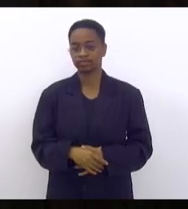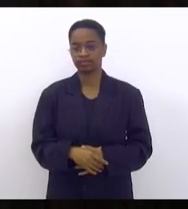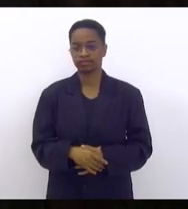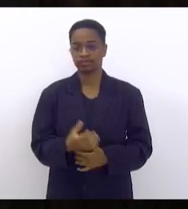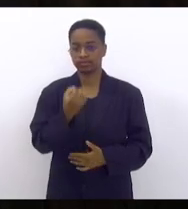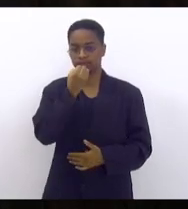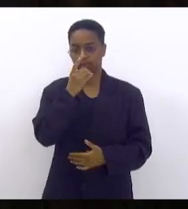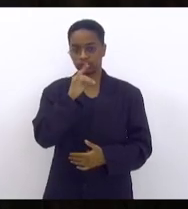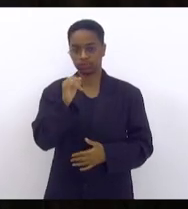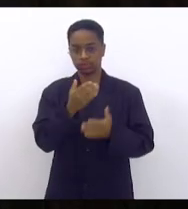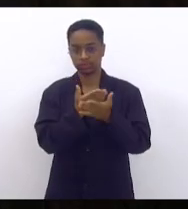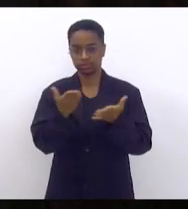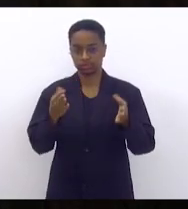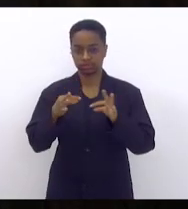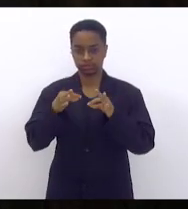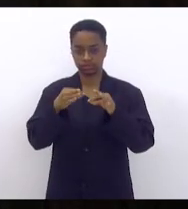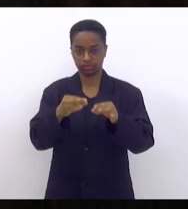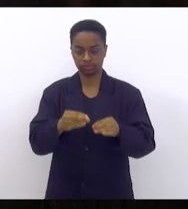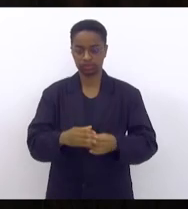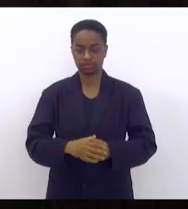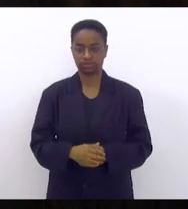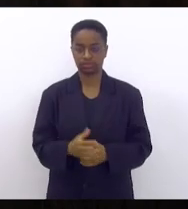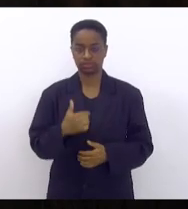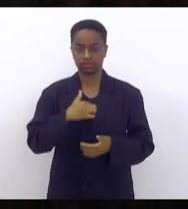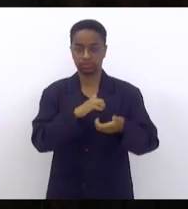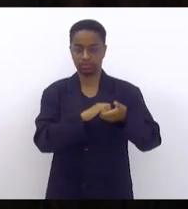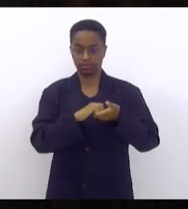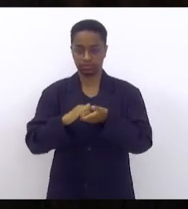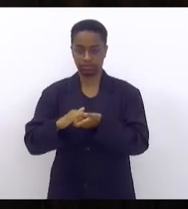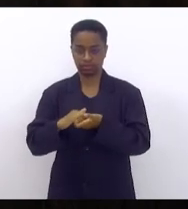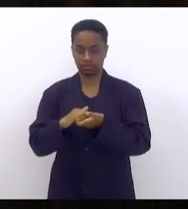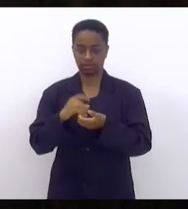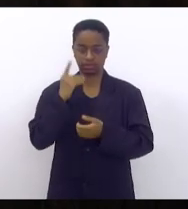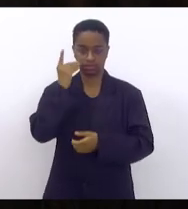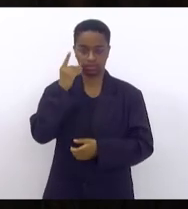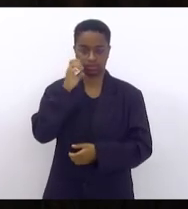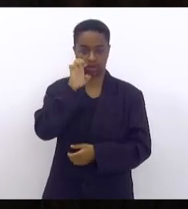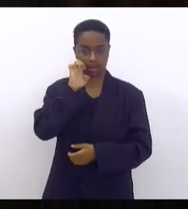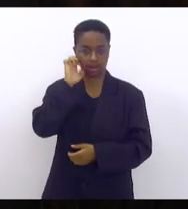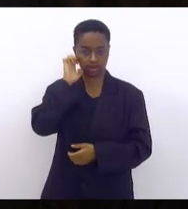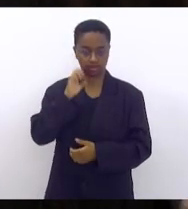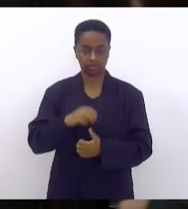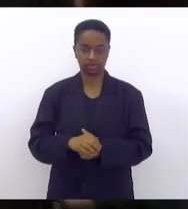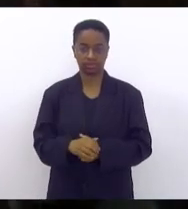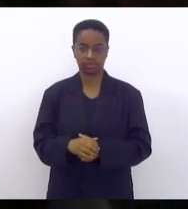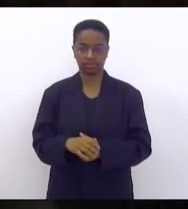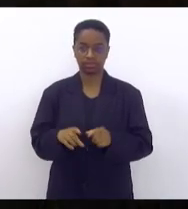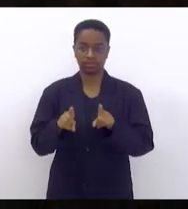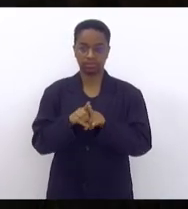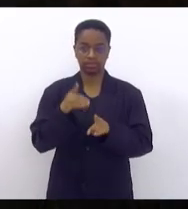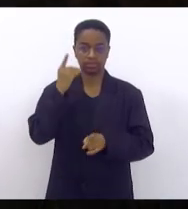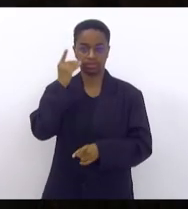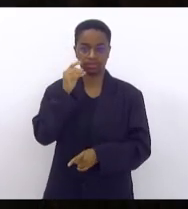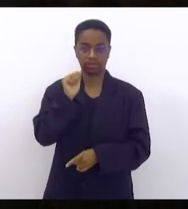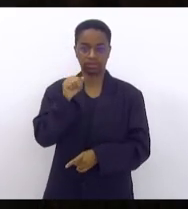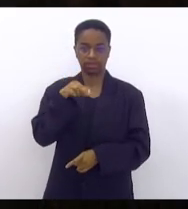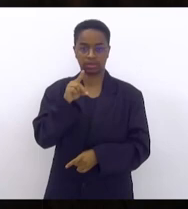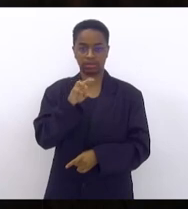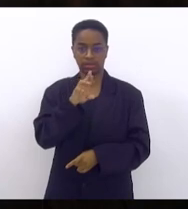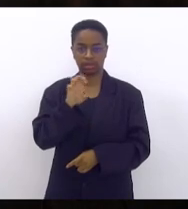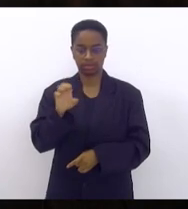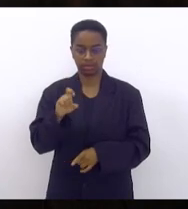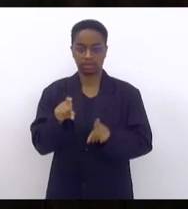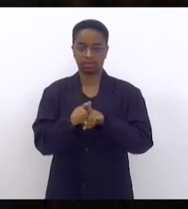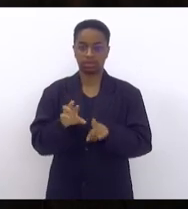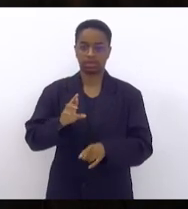Bom dia a todos. Cumprimento a deputada Érica, deputado André,